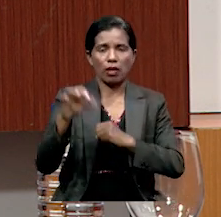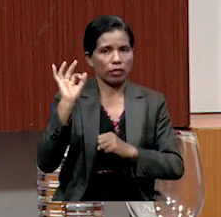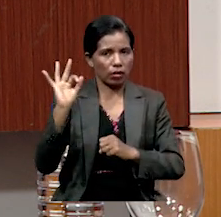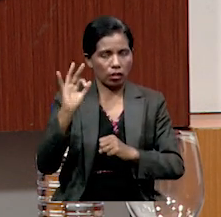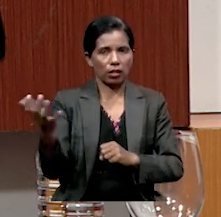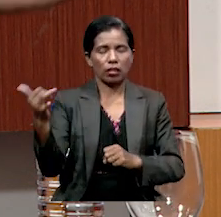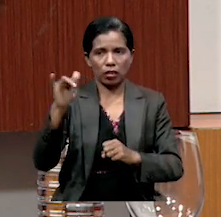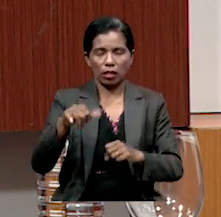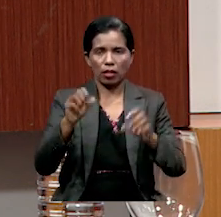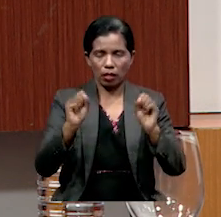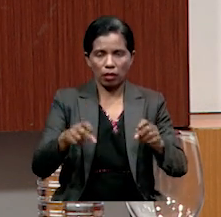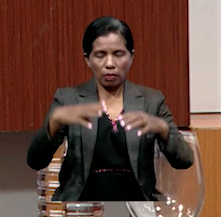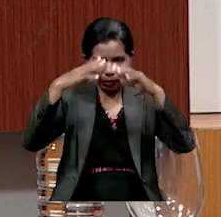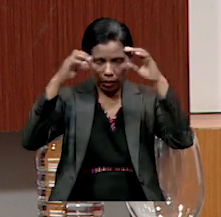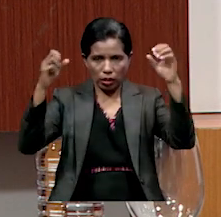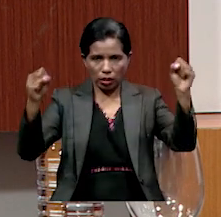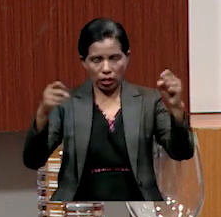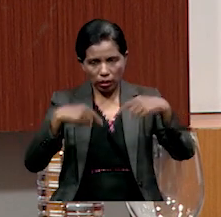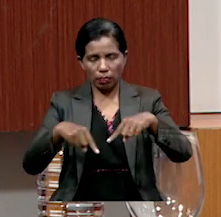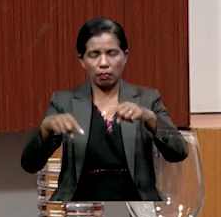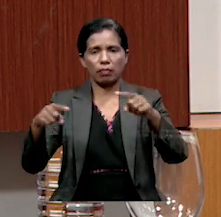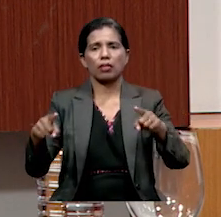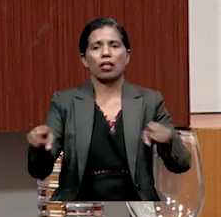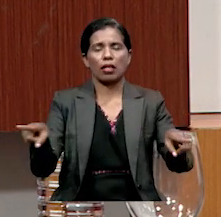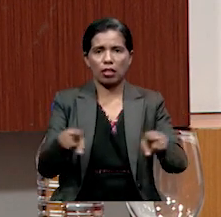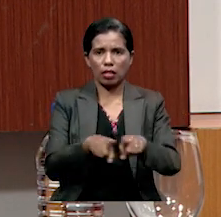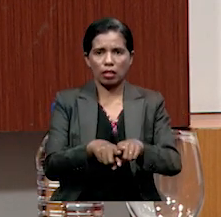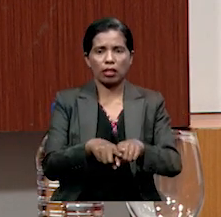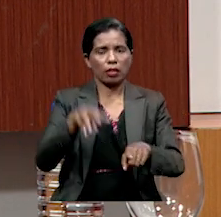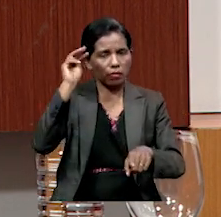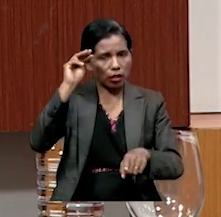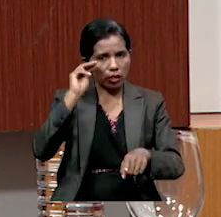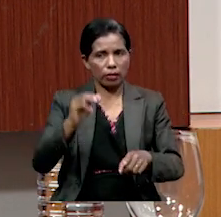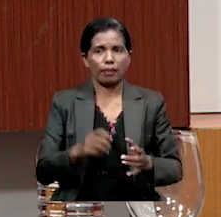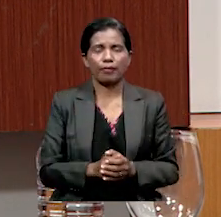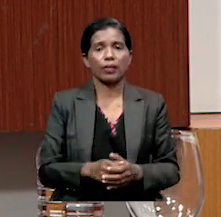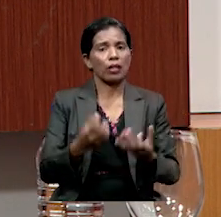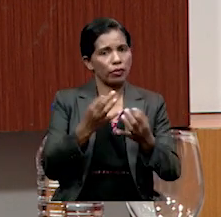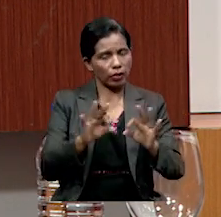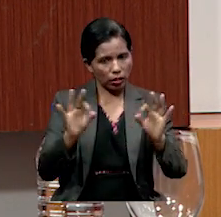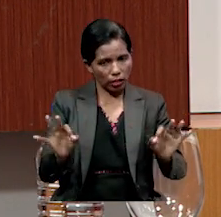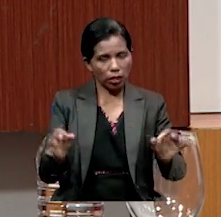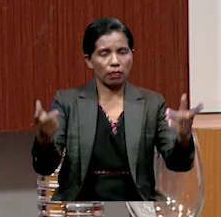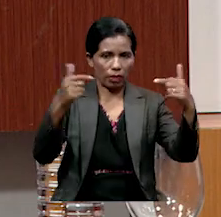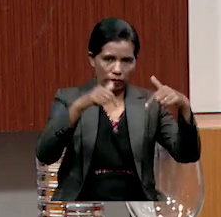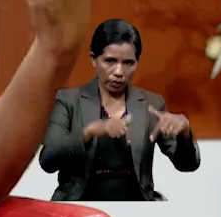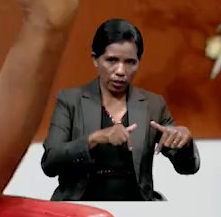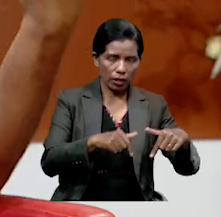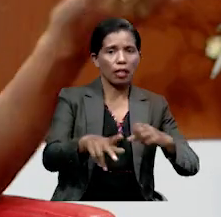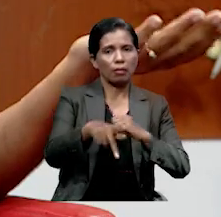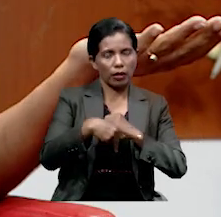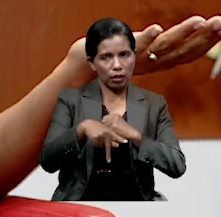é que vale para o presidente da República, vale para o ministro, assume funções e Estado. Quando tem, fica a falar mais e nem